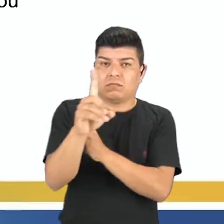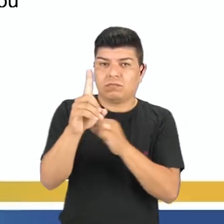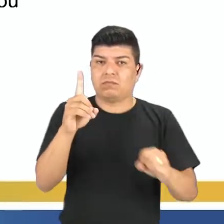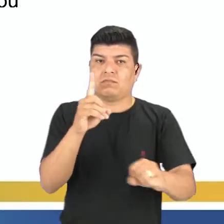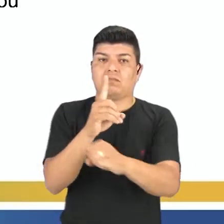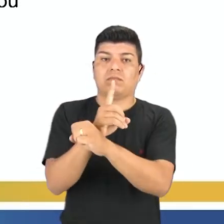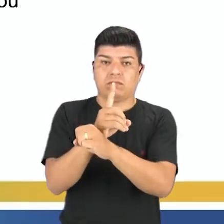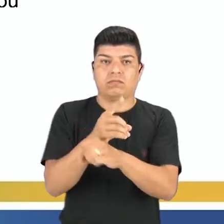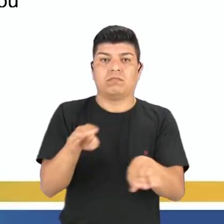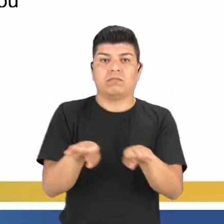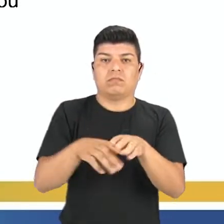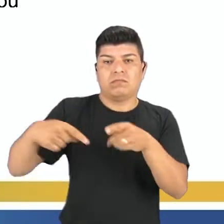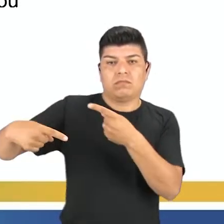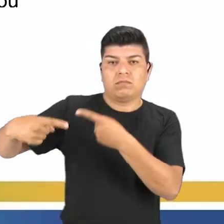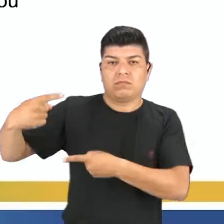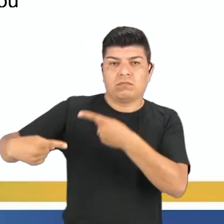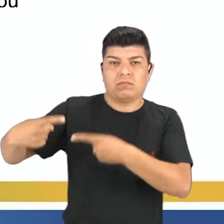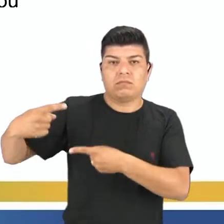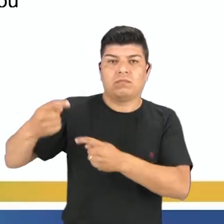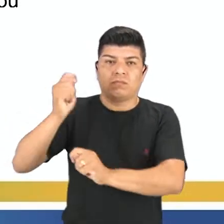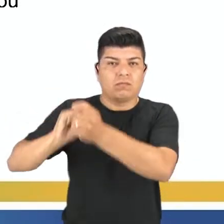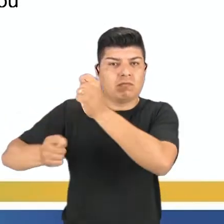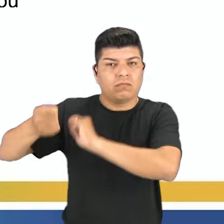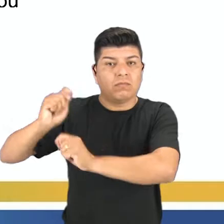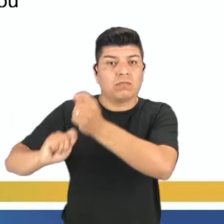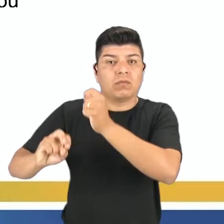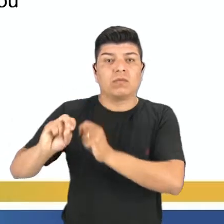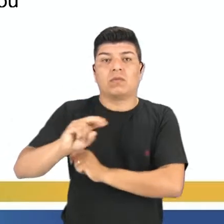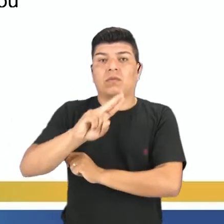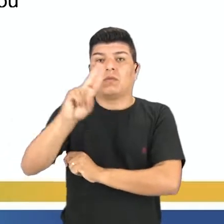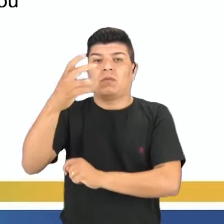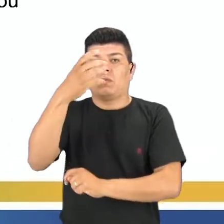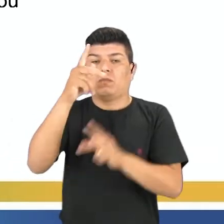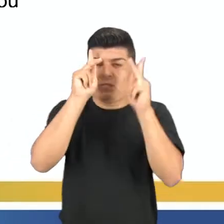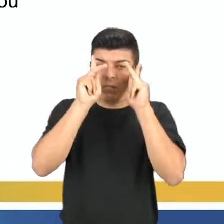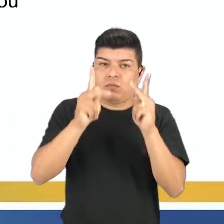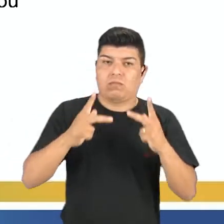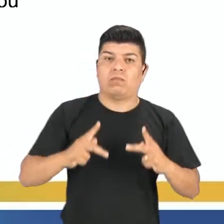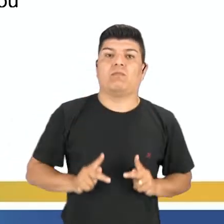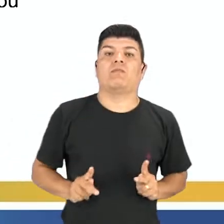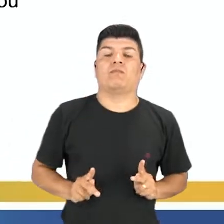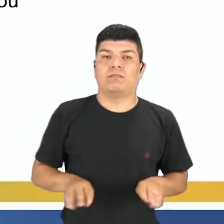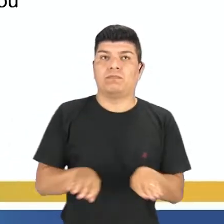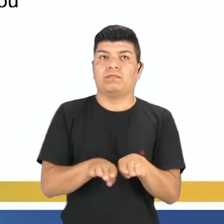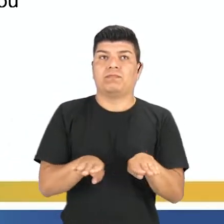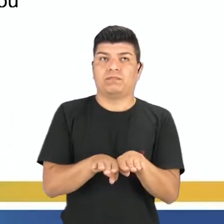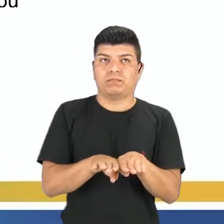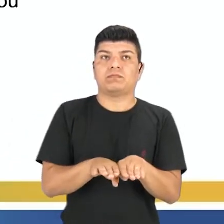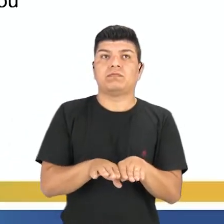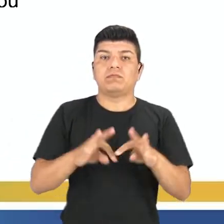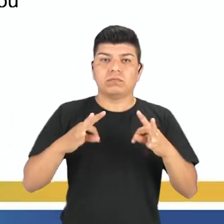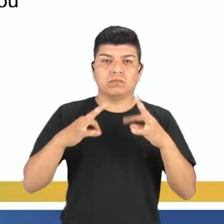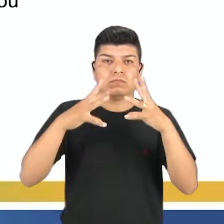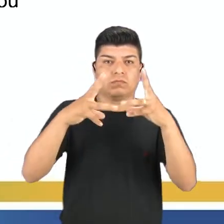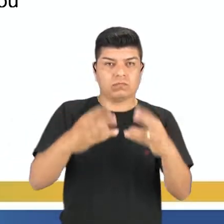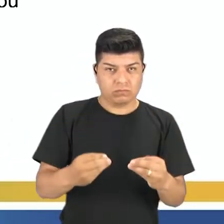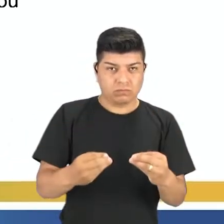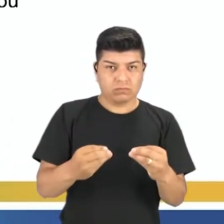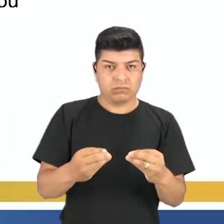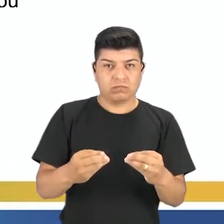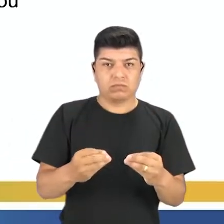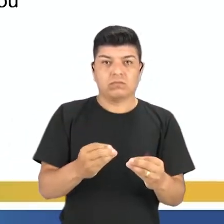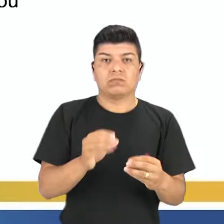vale para a questão política, socioeconômica ou comportamental, ok? Então tudo que tiver na mídia